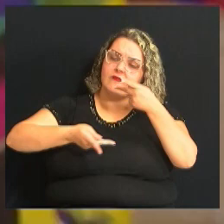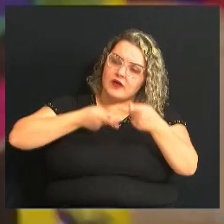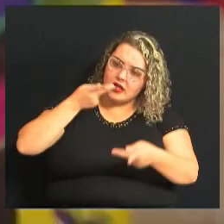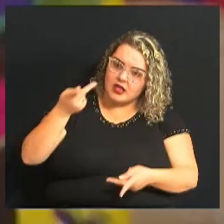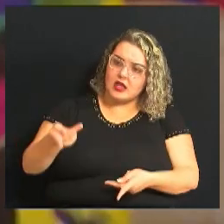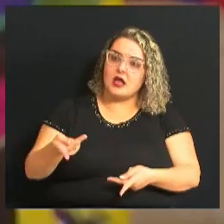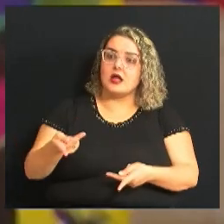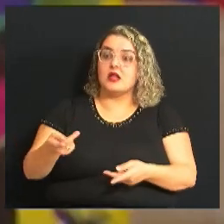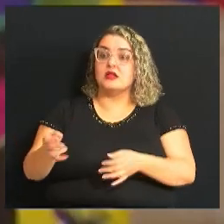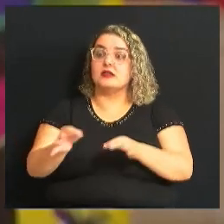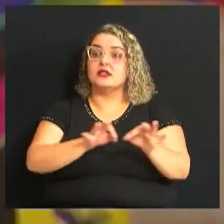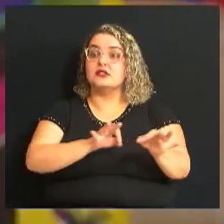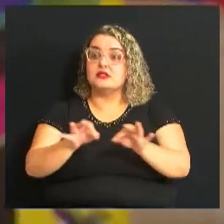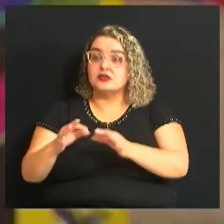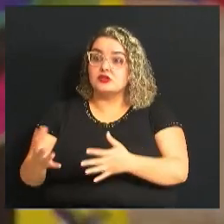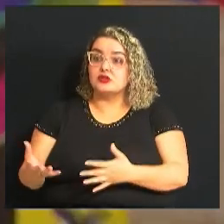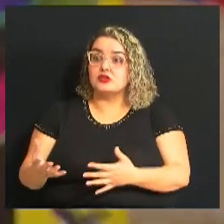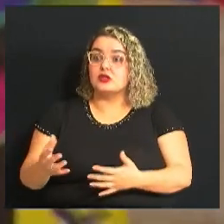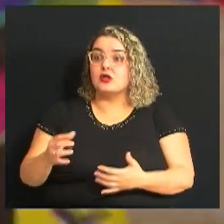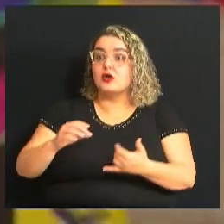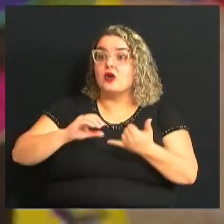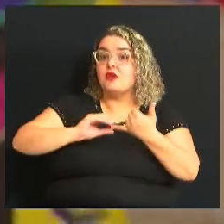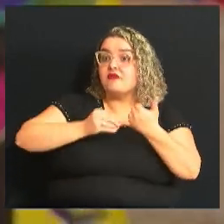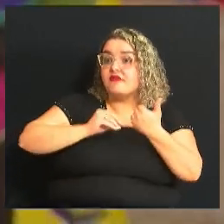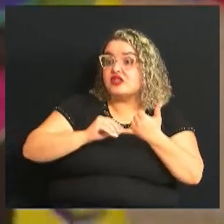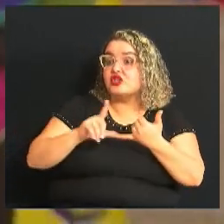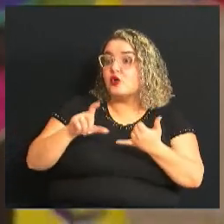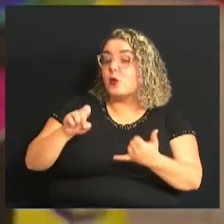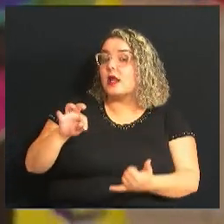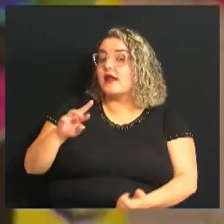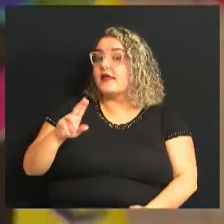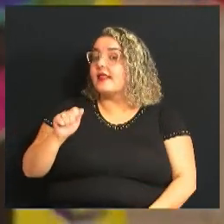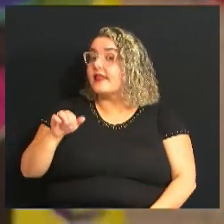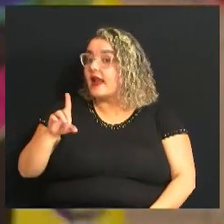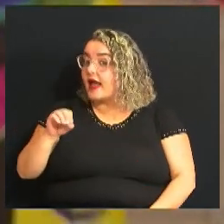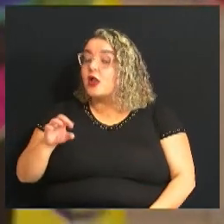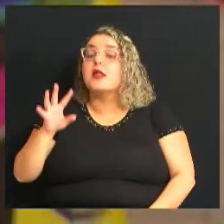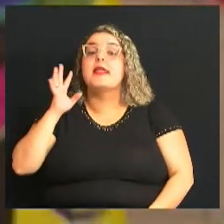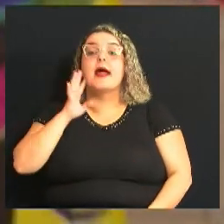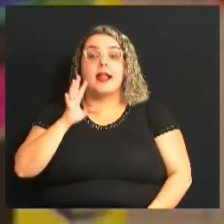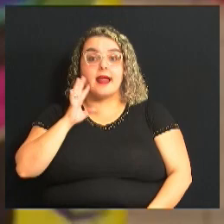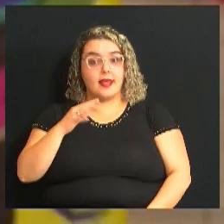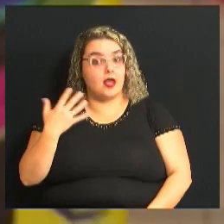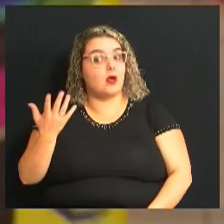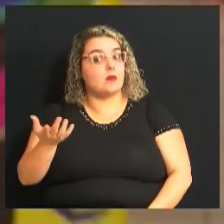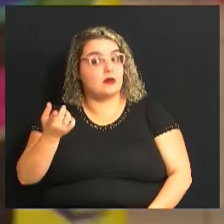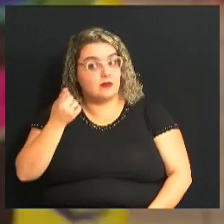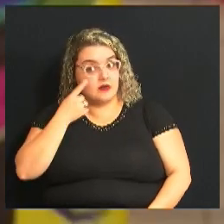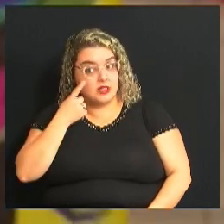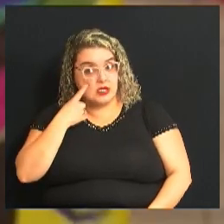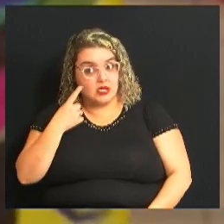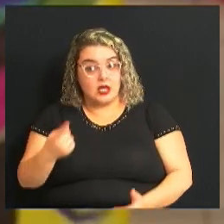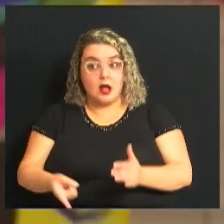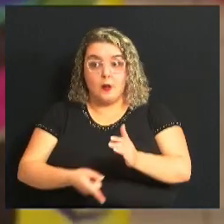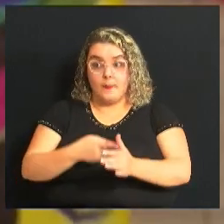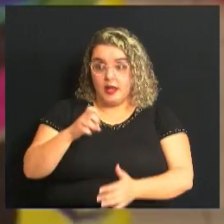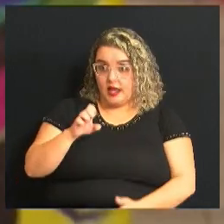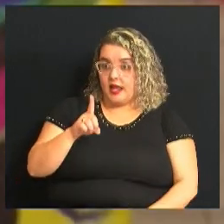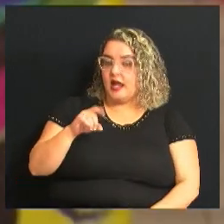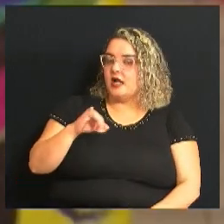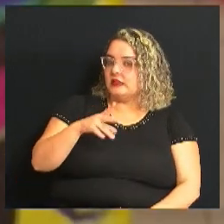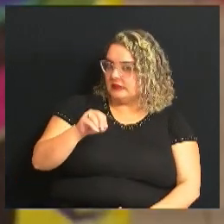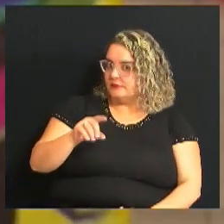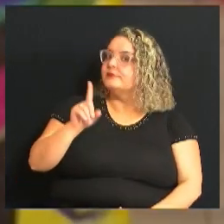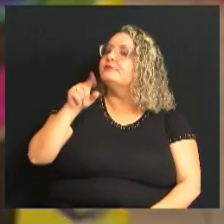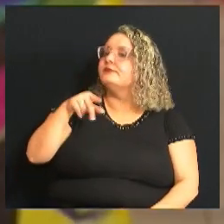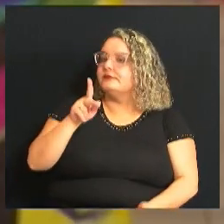é, deste projeto Feijão Letrado, que tá bem bacana. E olha, você disse que é a primeira edição, é verdade,